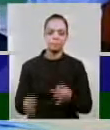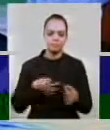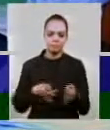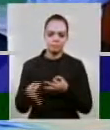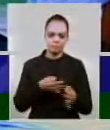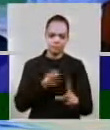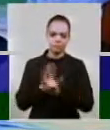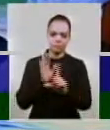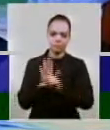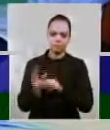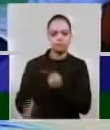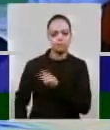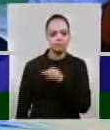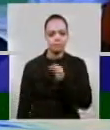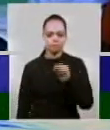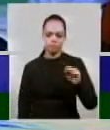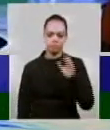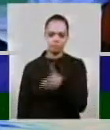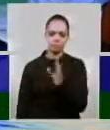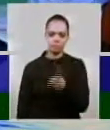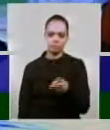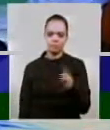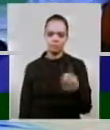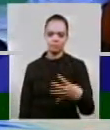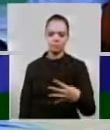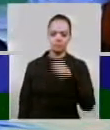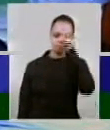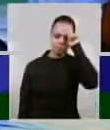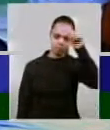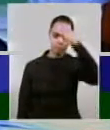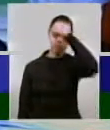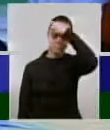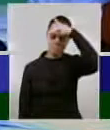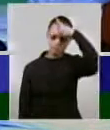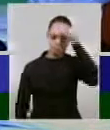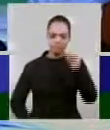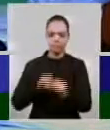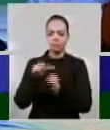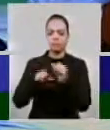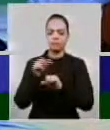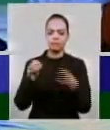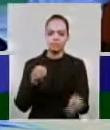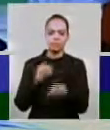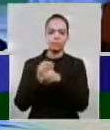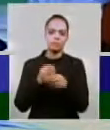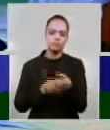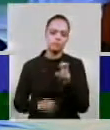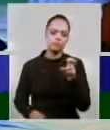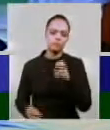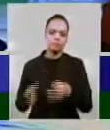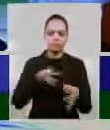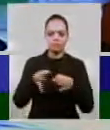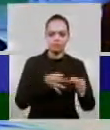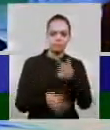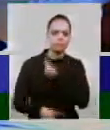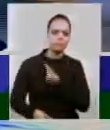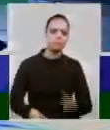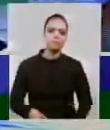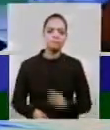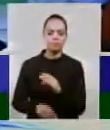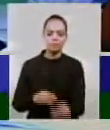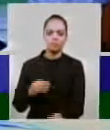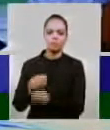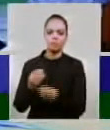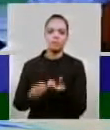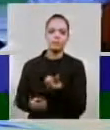Projeto de lei número 88 de 2014, do prefeito municipal, que altera o anexo 5º, Programa de Governo, e o anexo